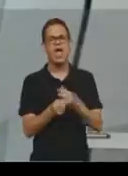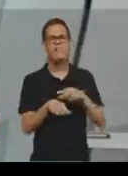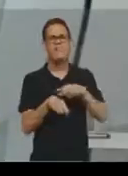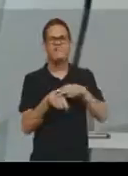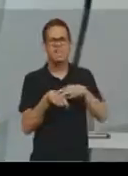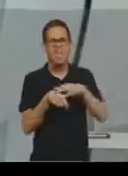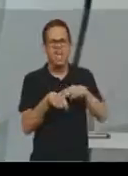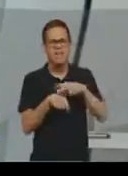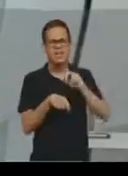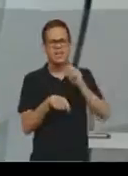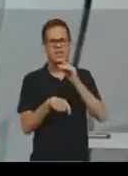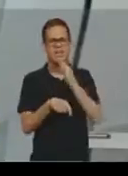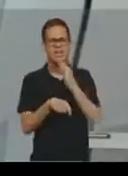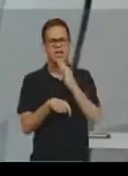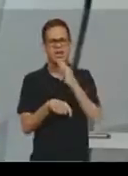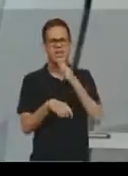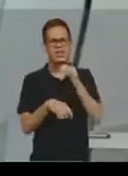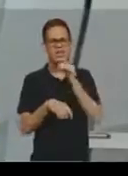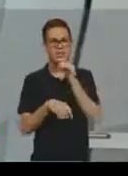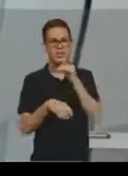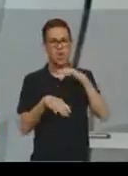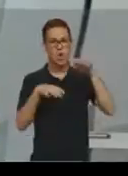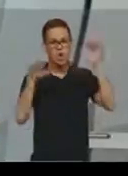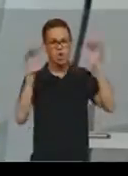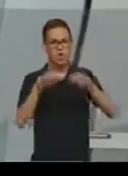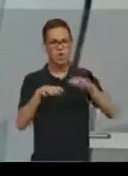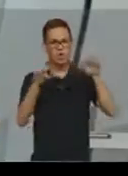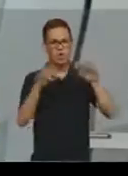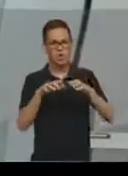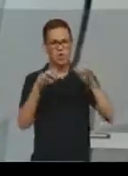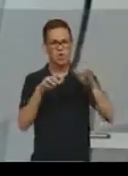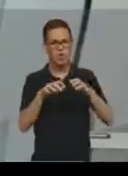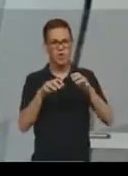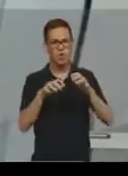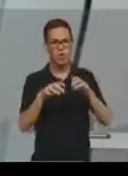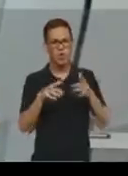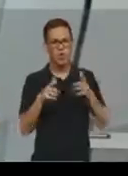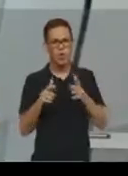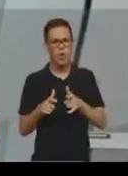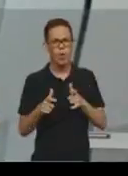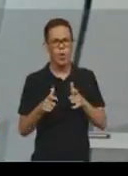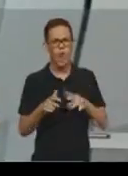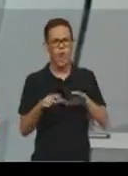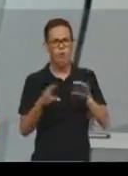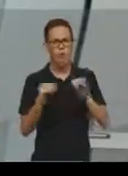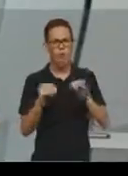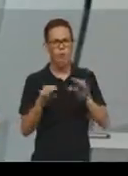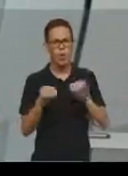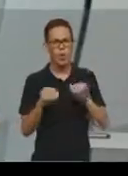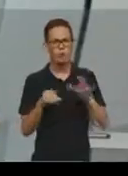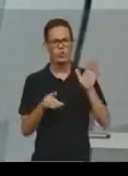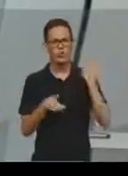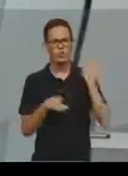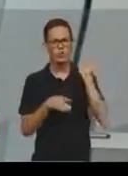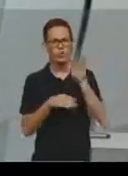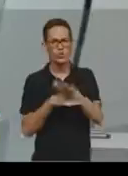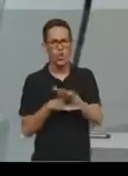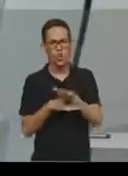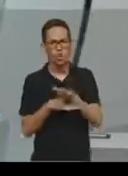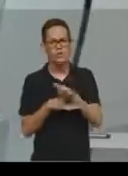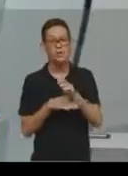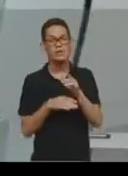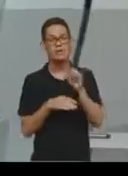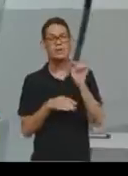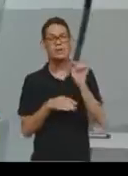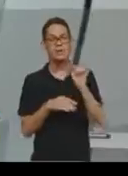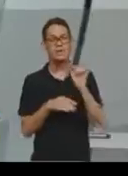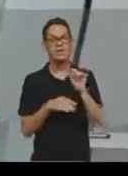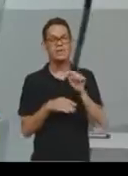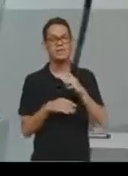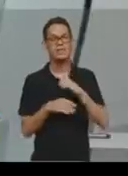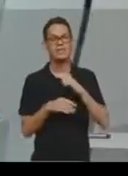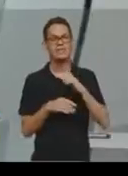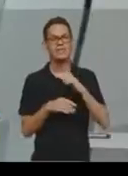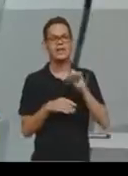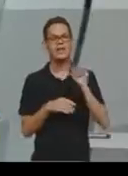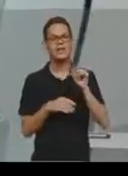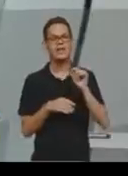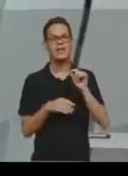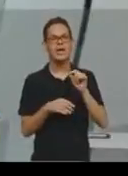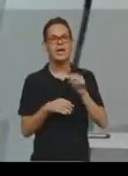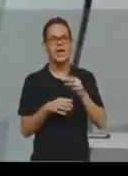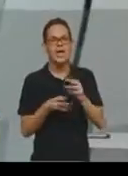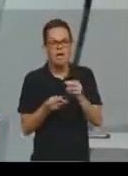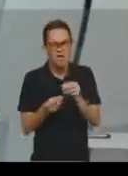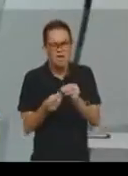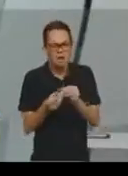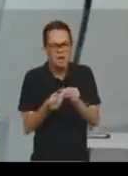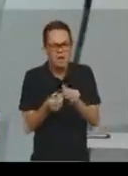quando chove, a gente pode perceber em aqueles locais onde vai ser mais sombreado, bem fresquinho, a questão do crescimento, então, lá